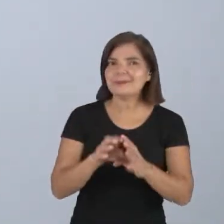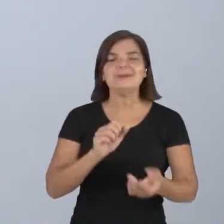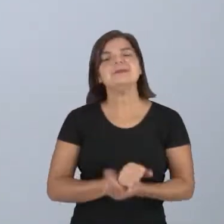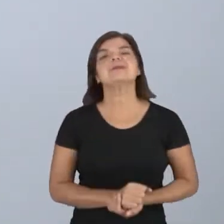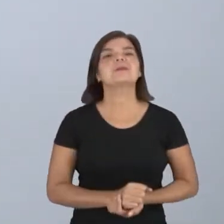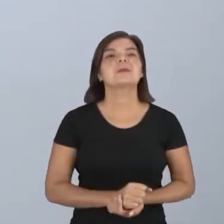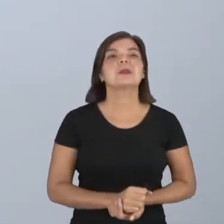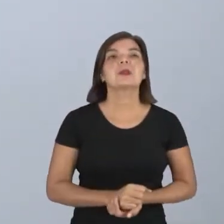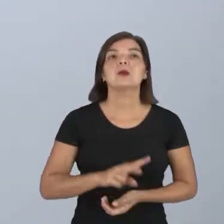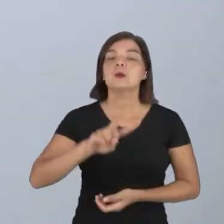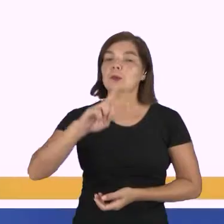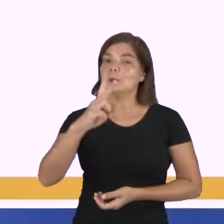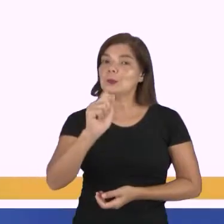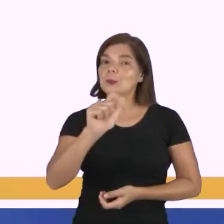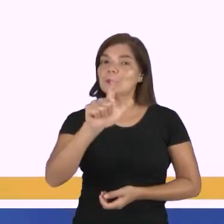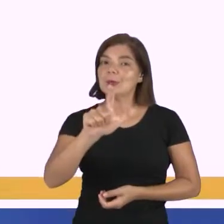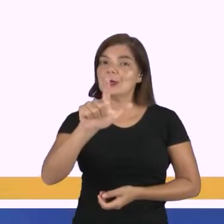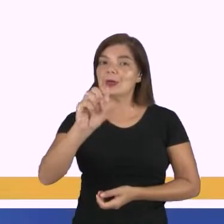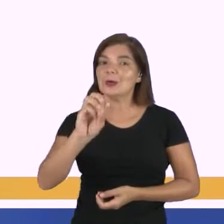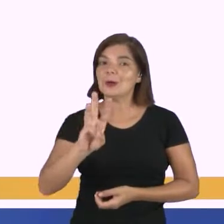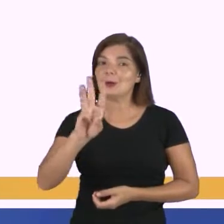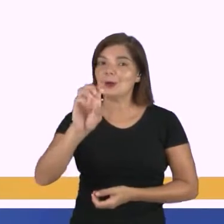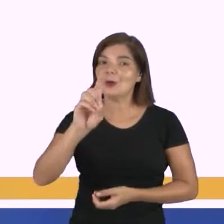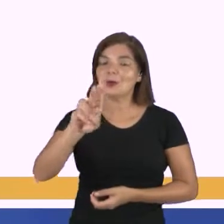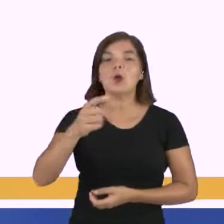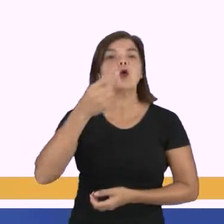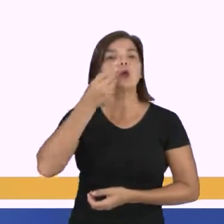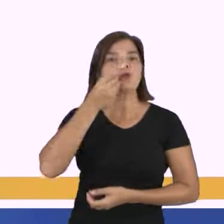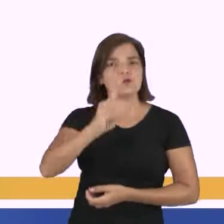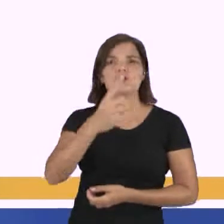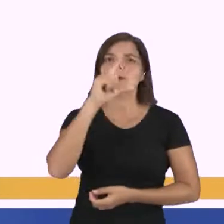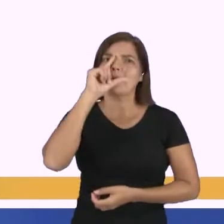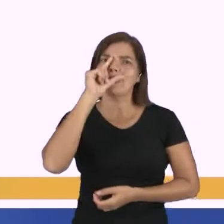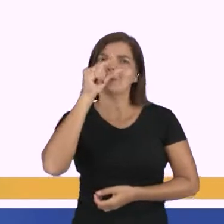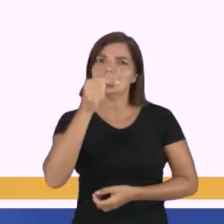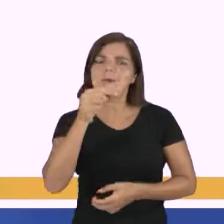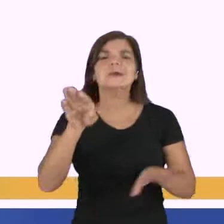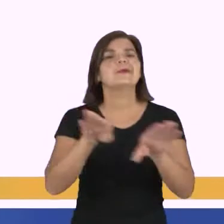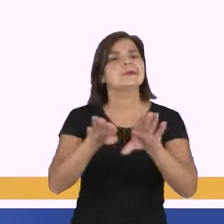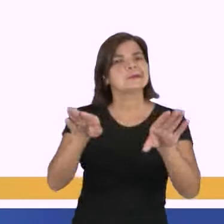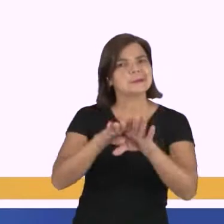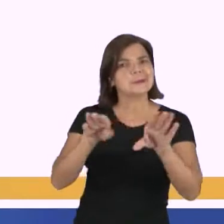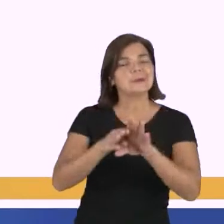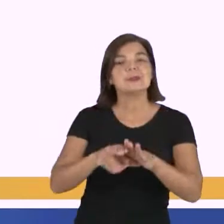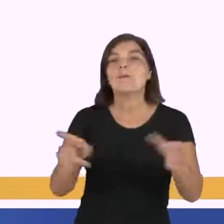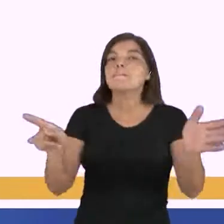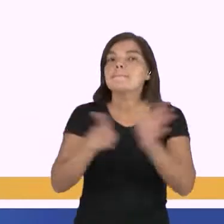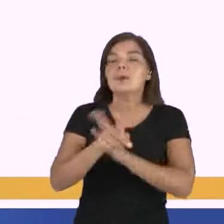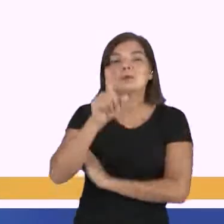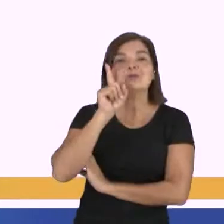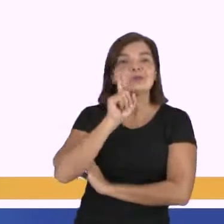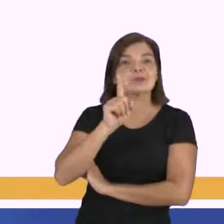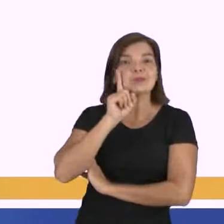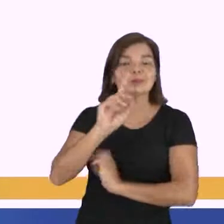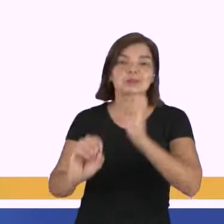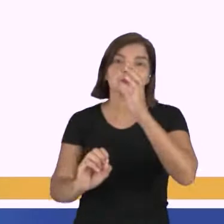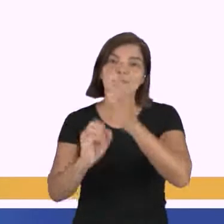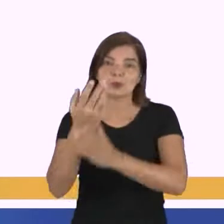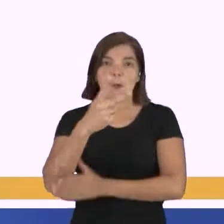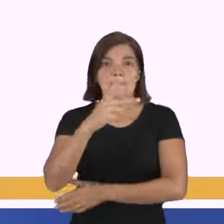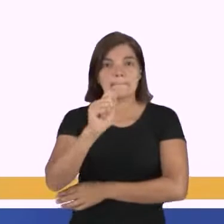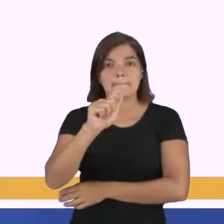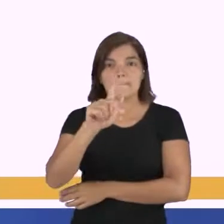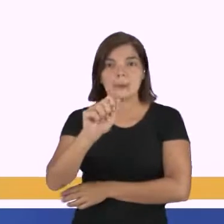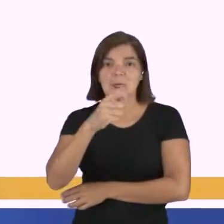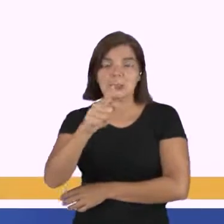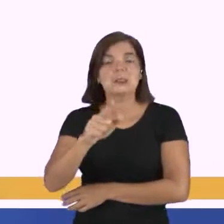Então, vamos lá. O Halloween, também conhecido como Dia das Bruxas, é uma celebração típica da cultura norte-americana. De origem pagã,